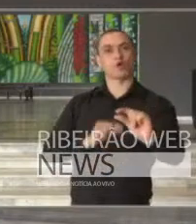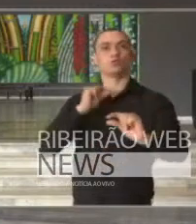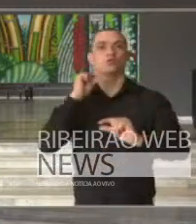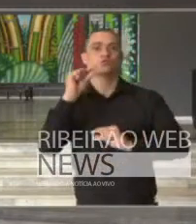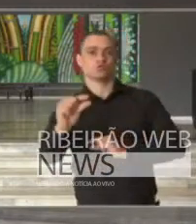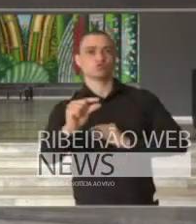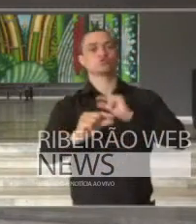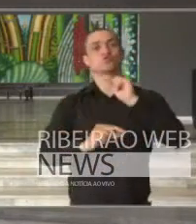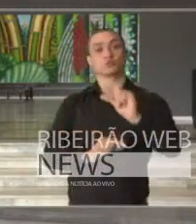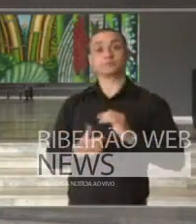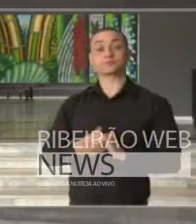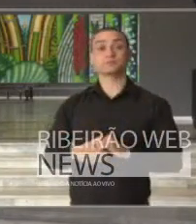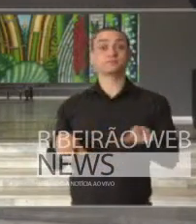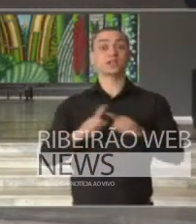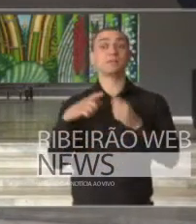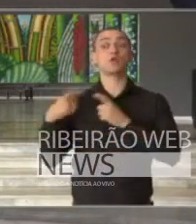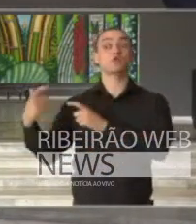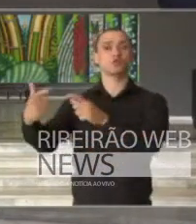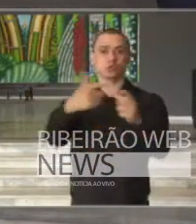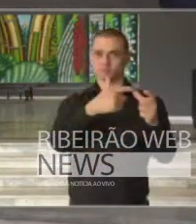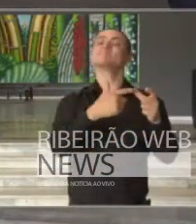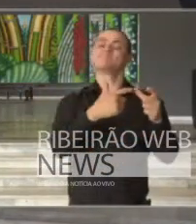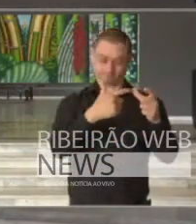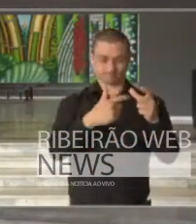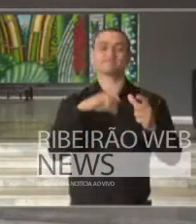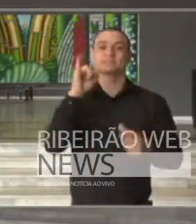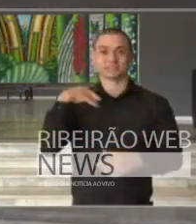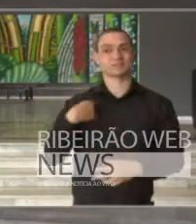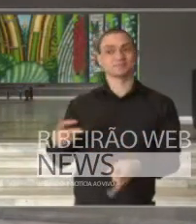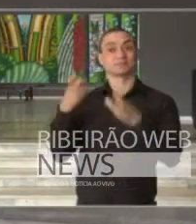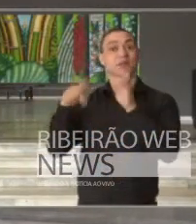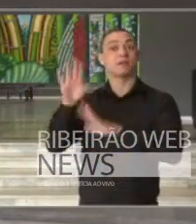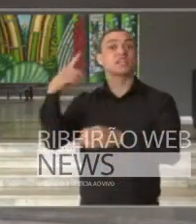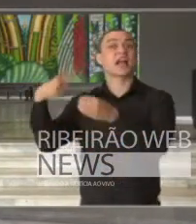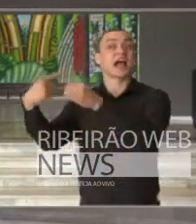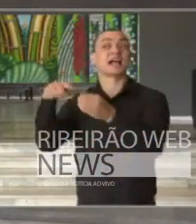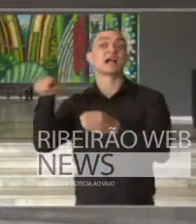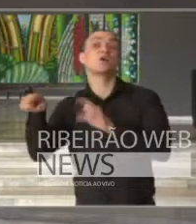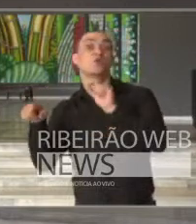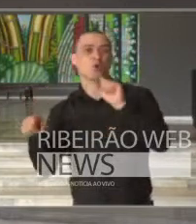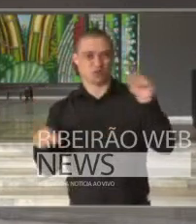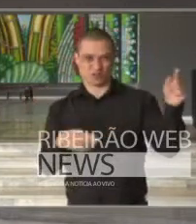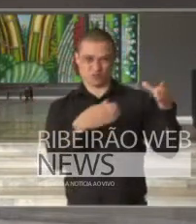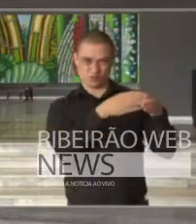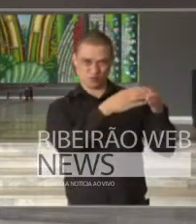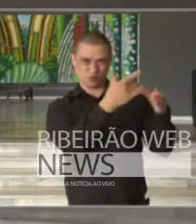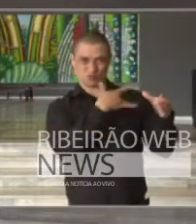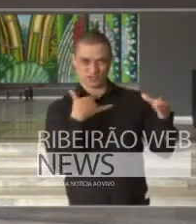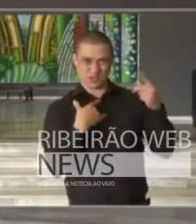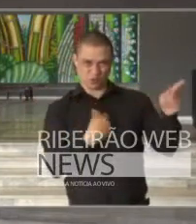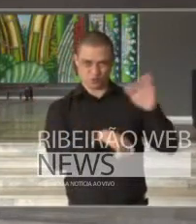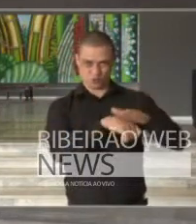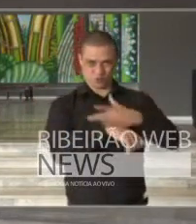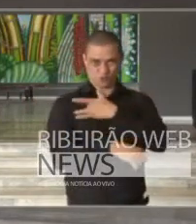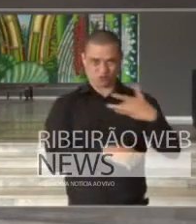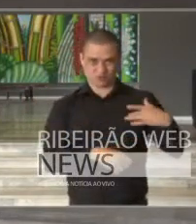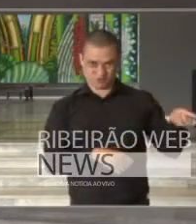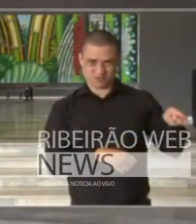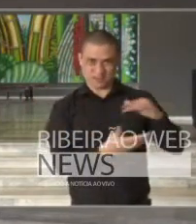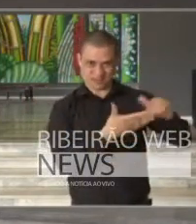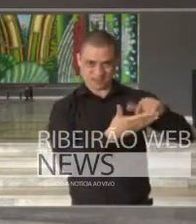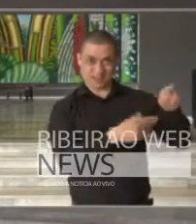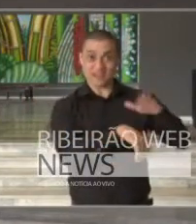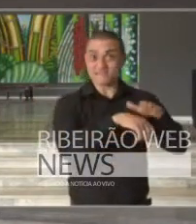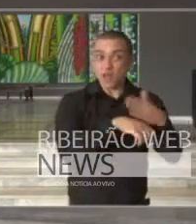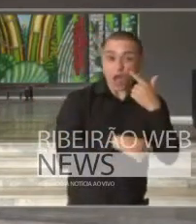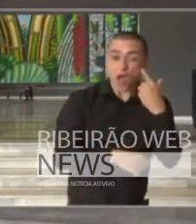isso. Critério geográfico é um critério que será observado de acordo com o Centro de Contingência, a Secretaria de Saúde, o Comitê Executivo que